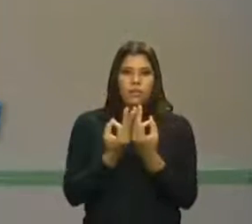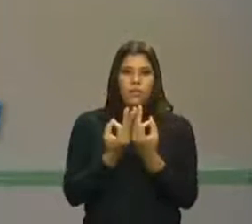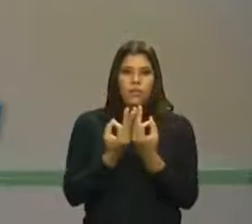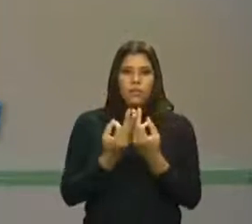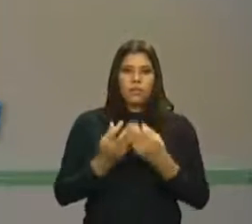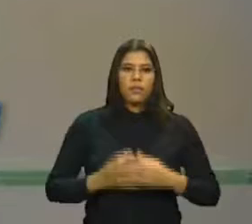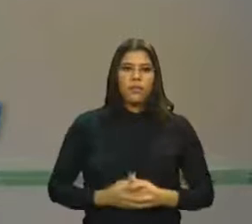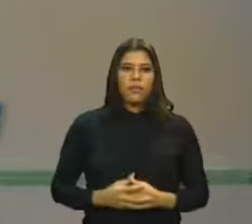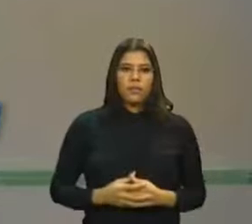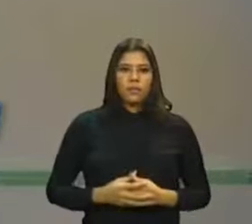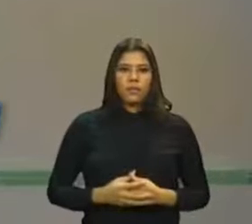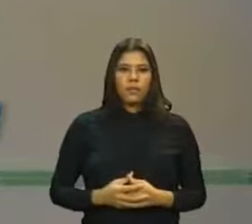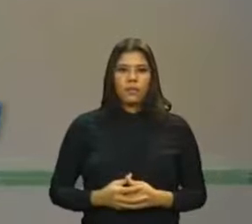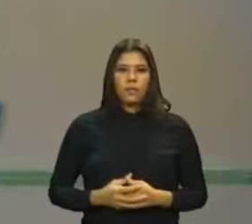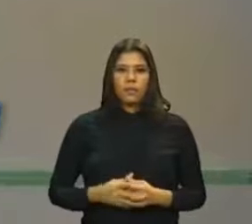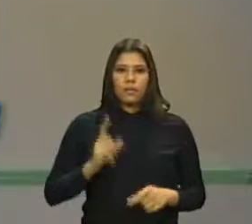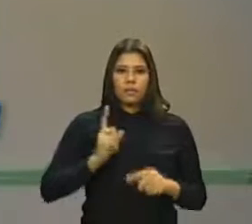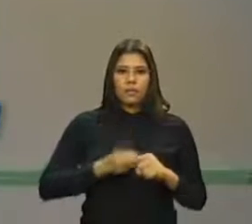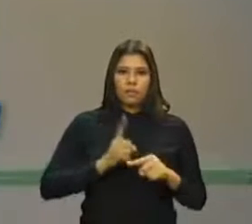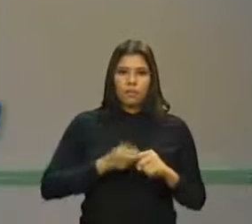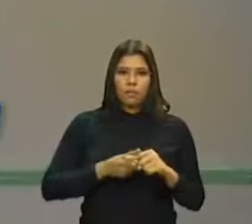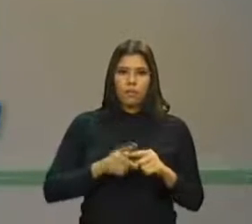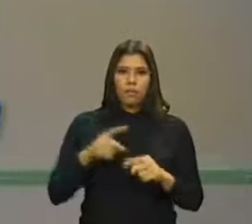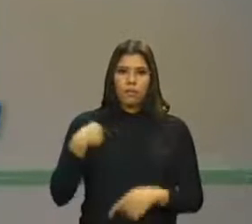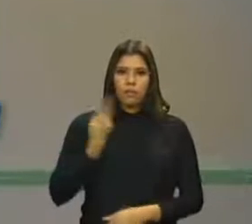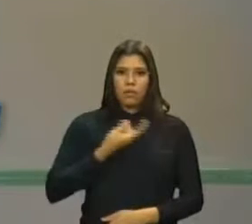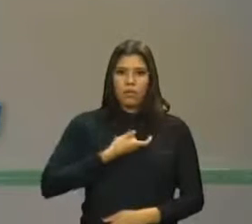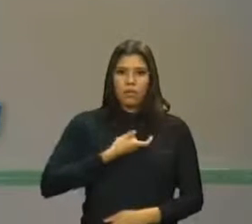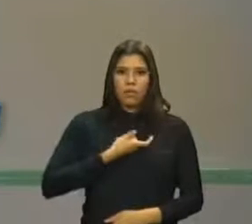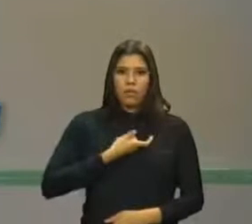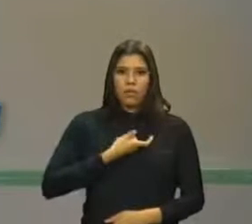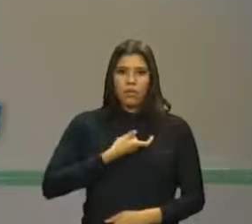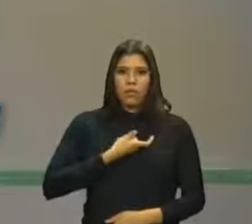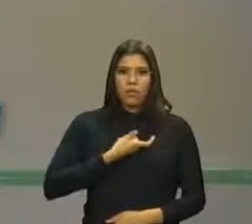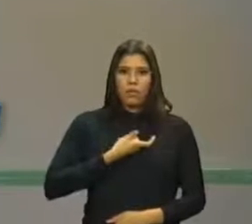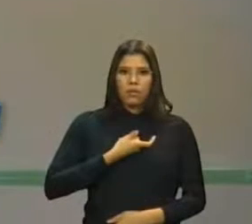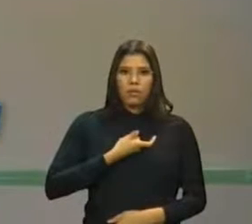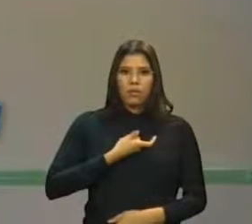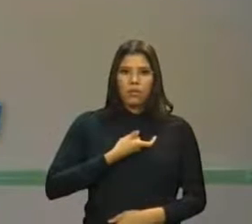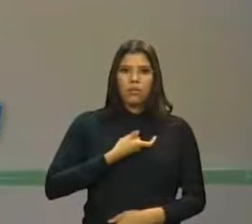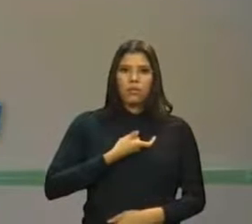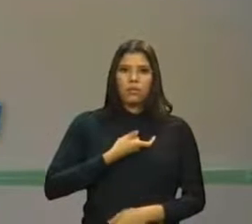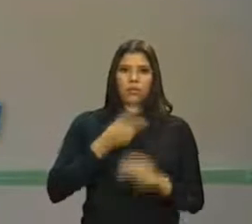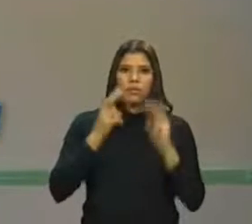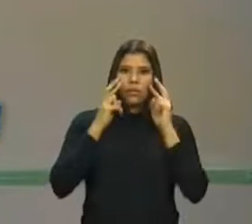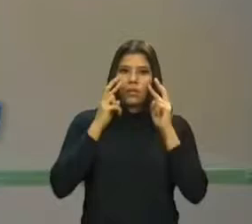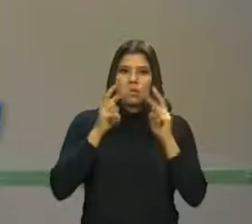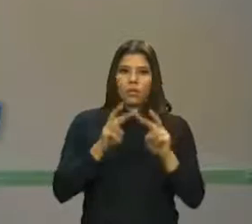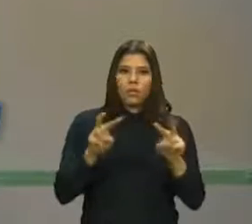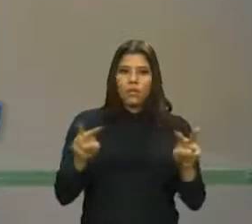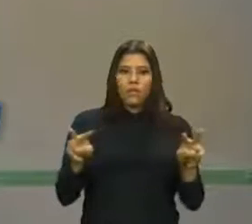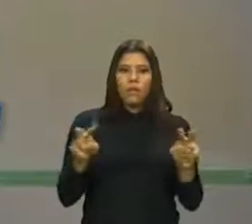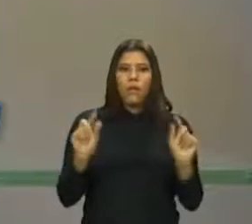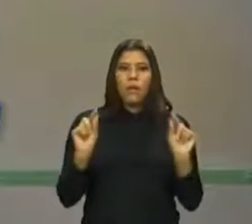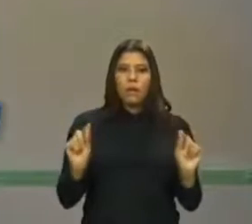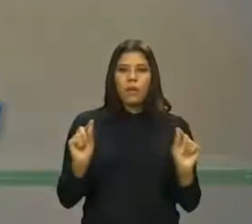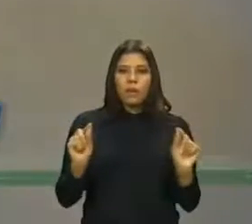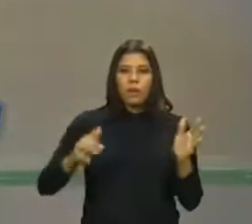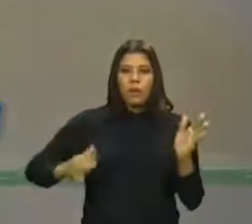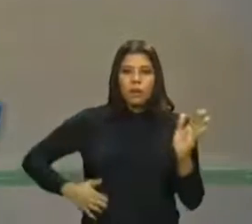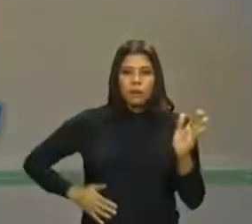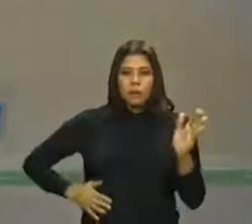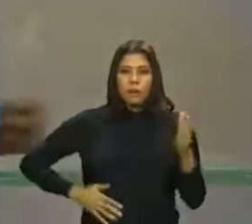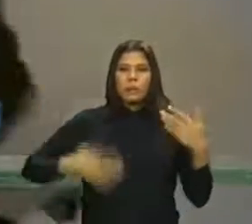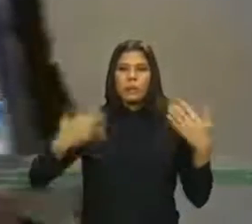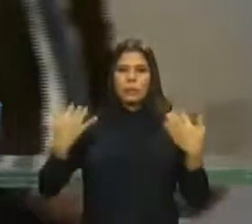Porque a gente está vendo que o bandidismo está ganhando as batalhas